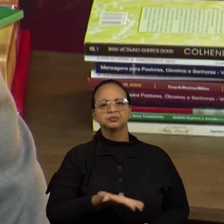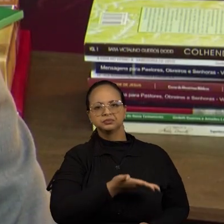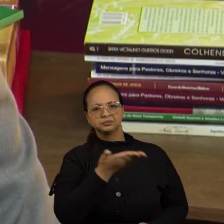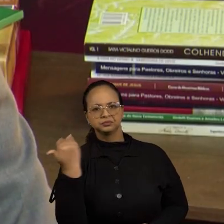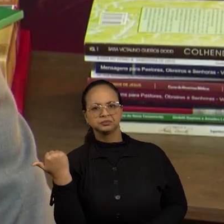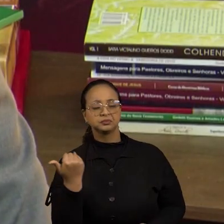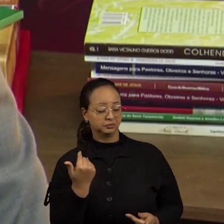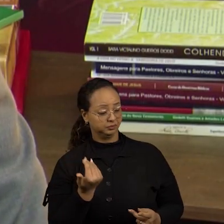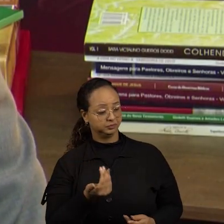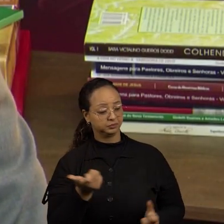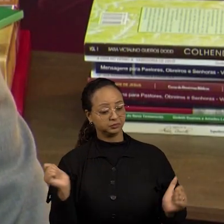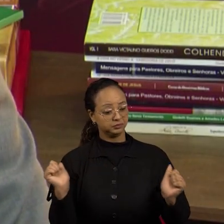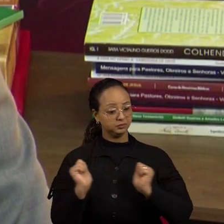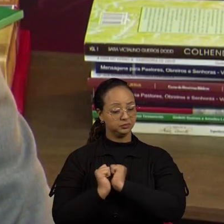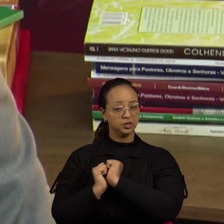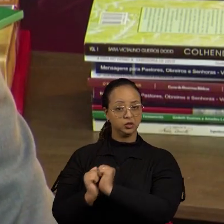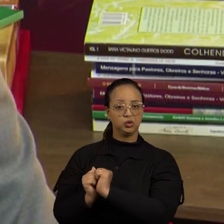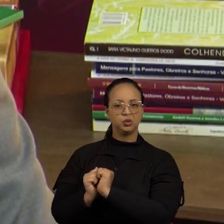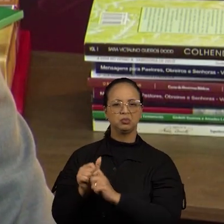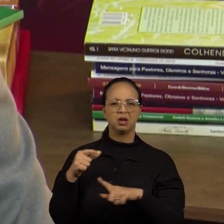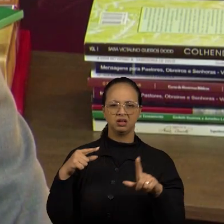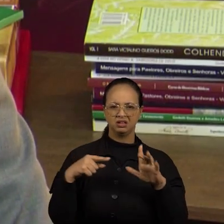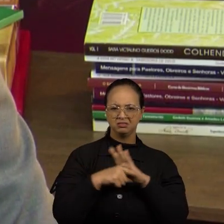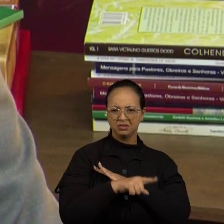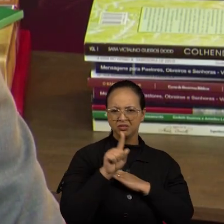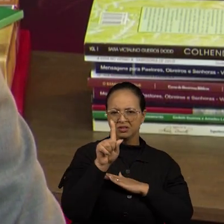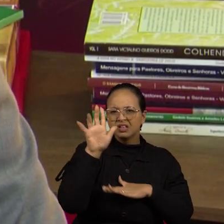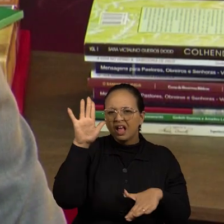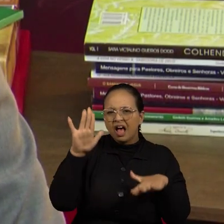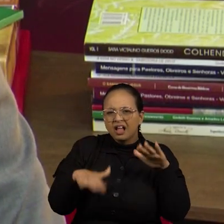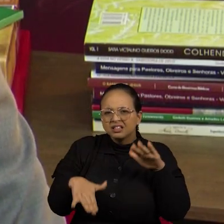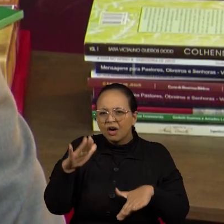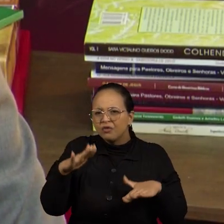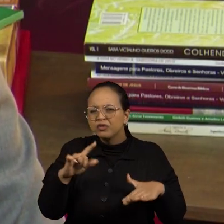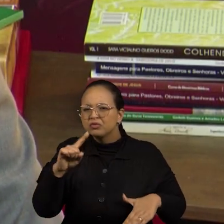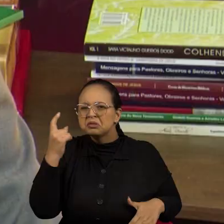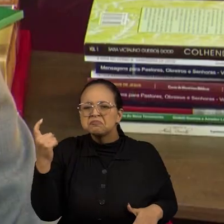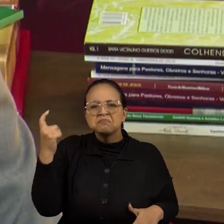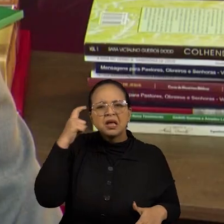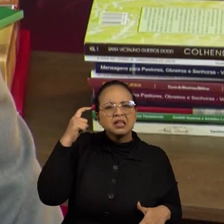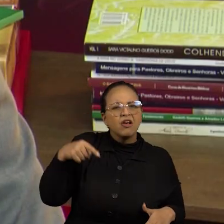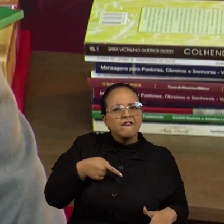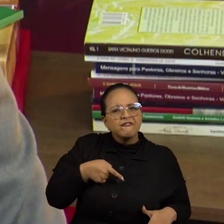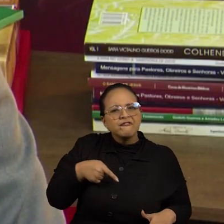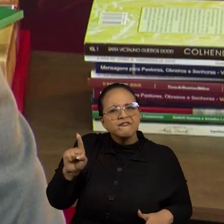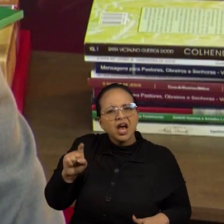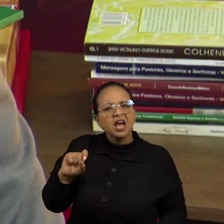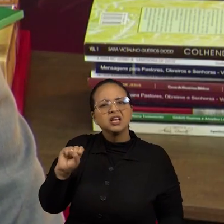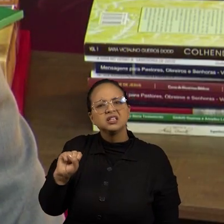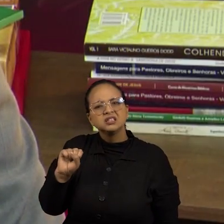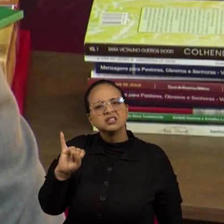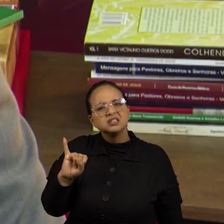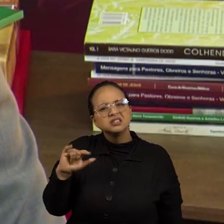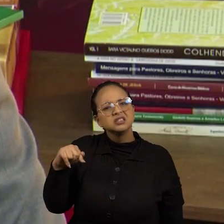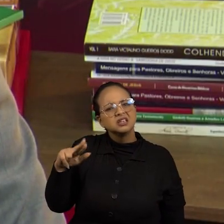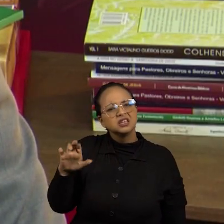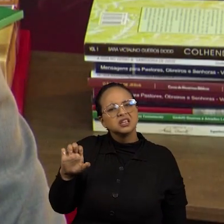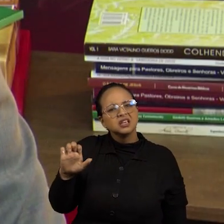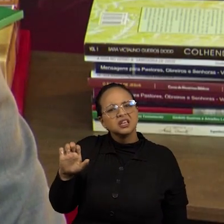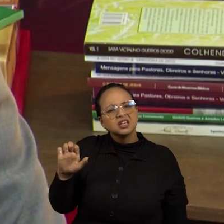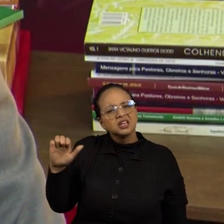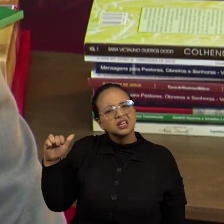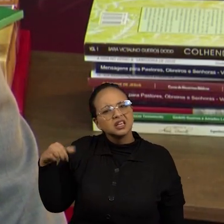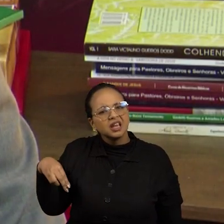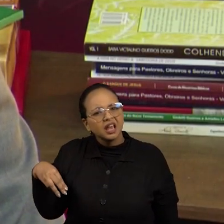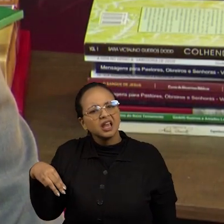assistindo. Talvez você um dia tomou a decisão, passou por Siquém, tomou a decisão de